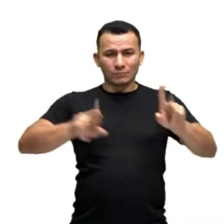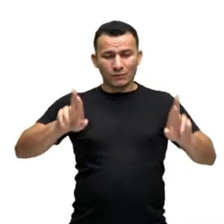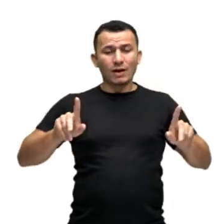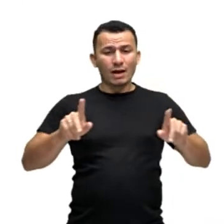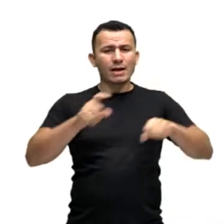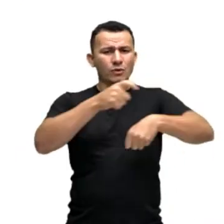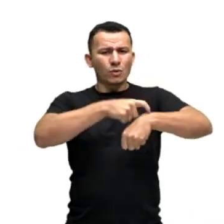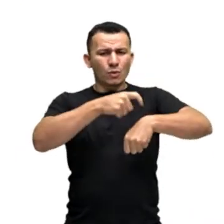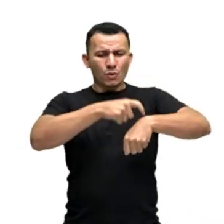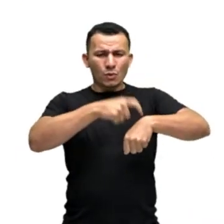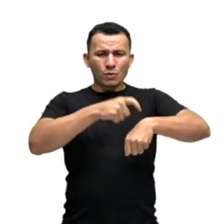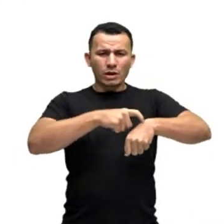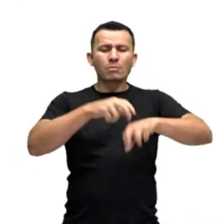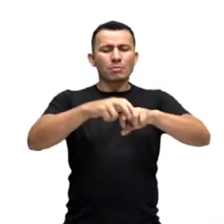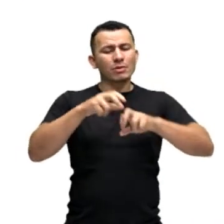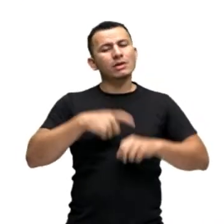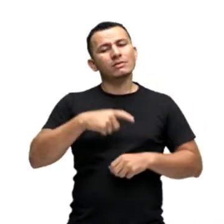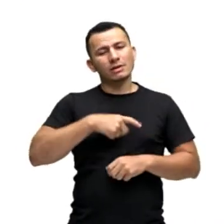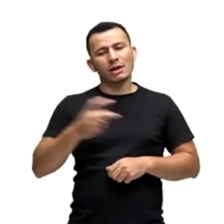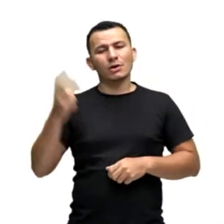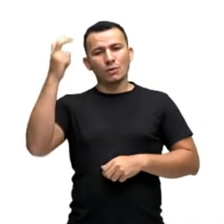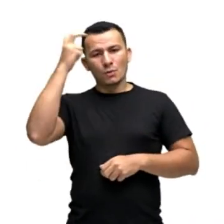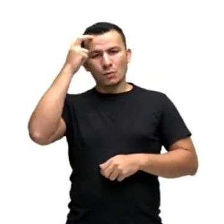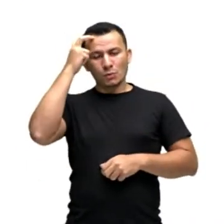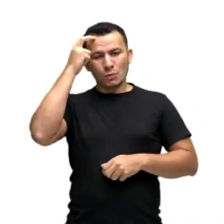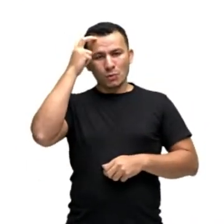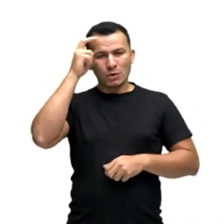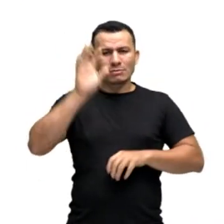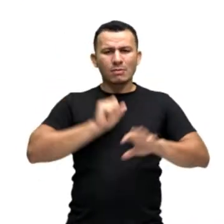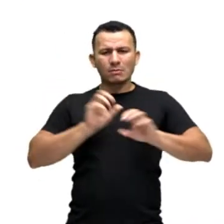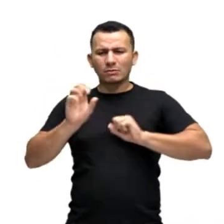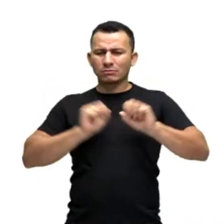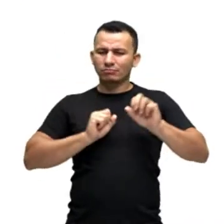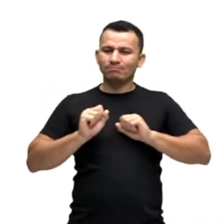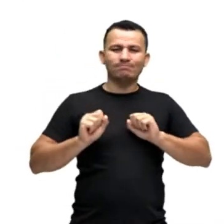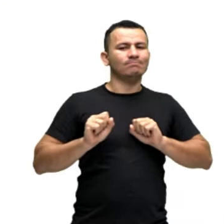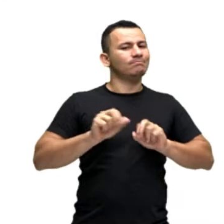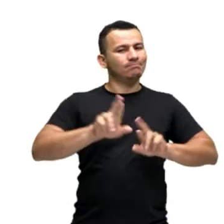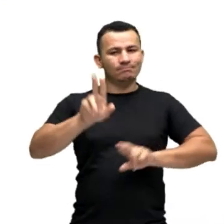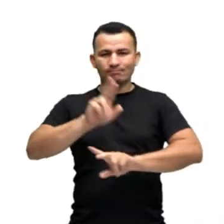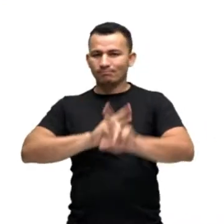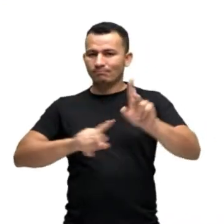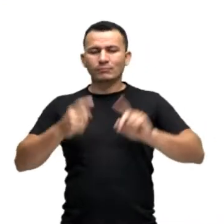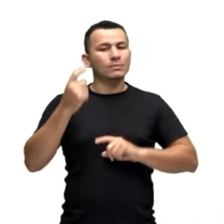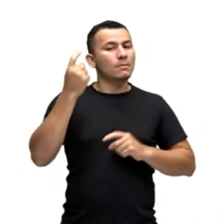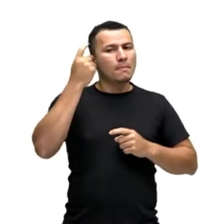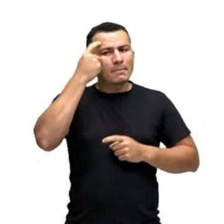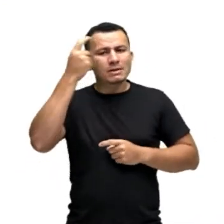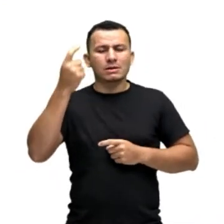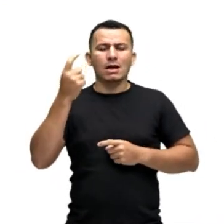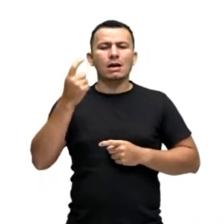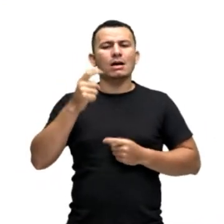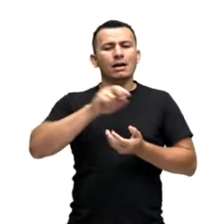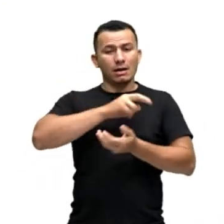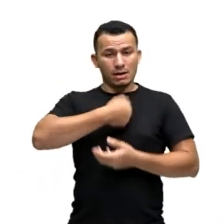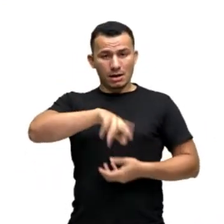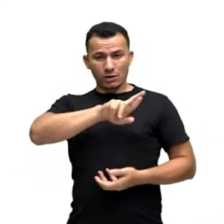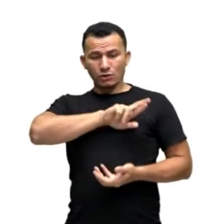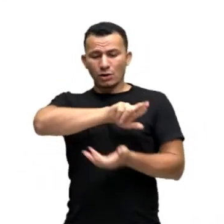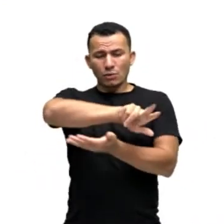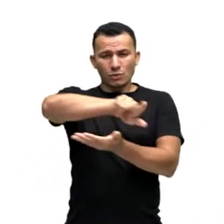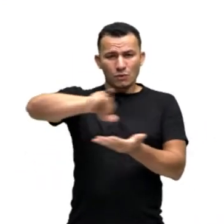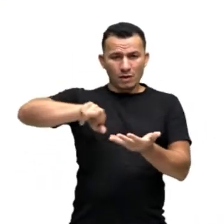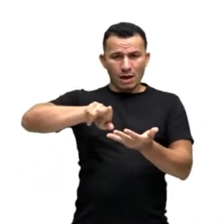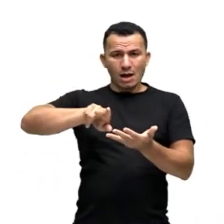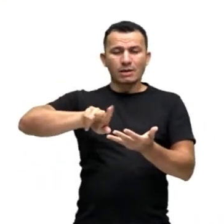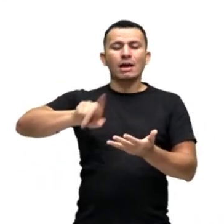conforme as diferentes culturas que as adotam eu falei a pouco né a pensar em diversidade religiosa em